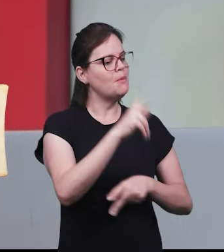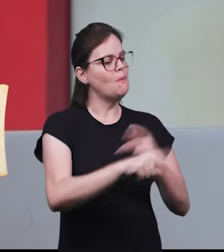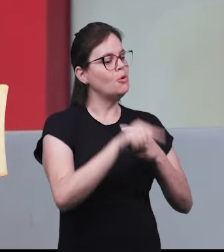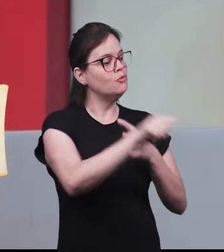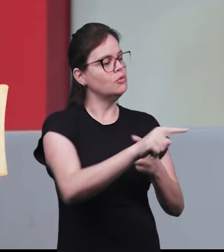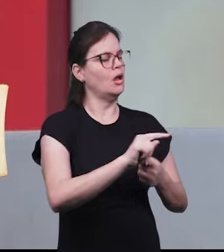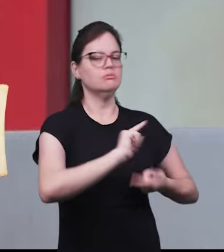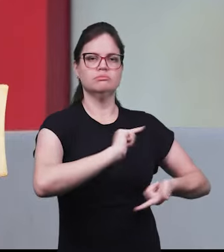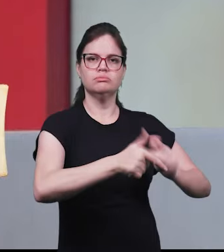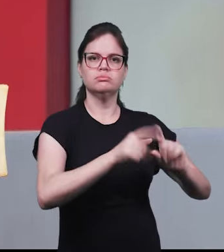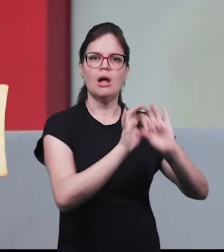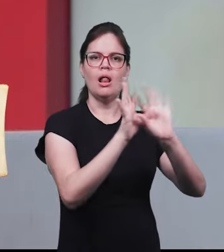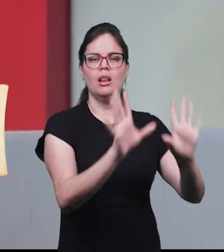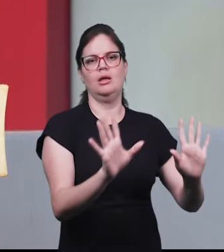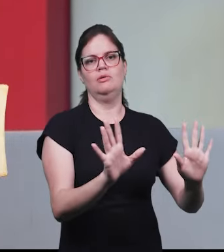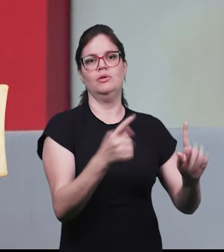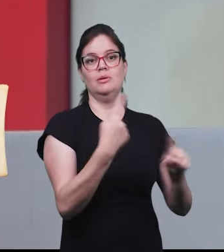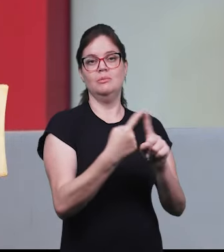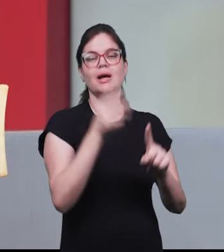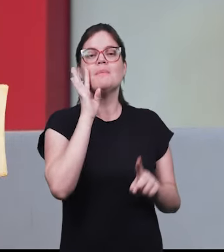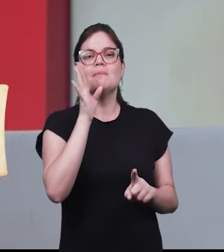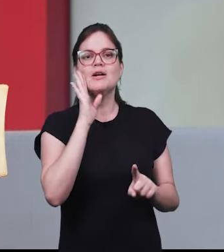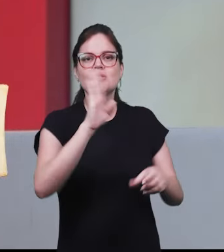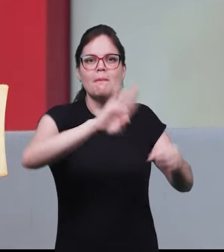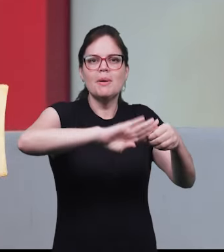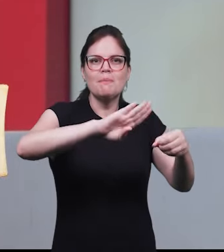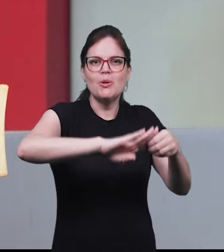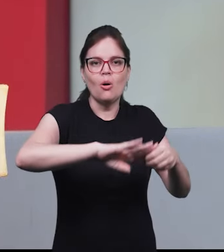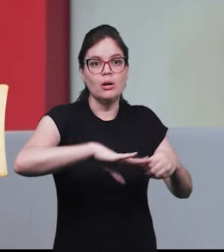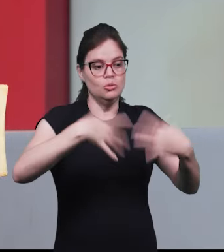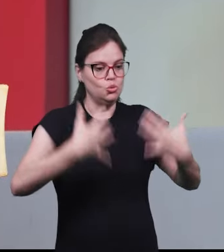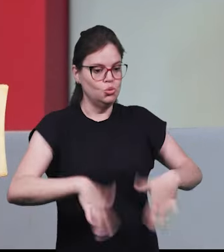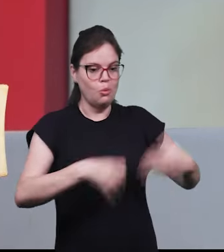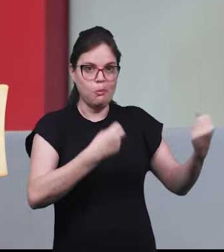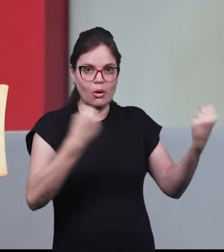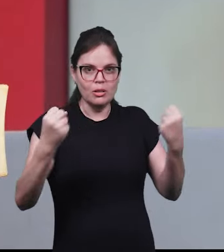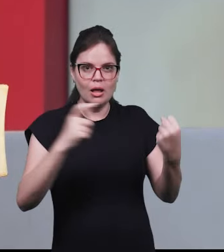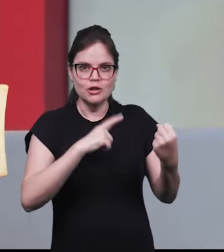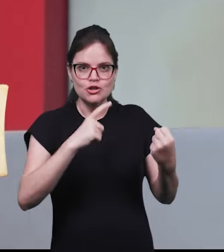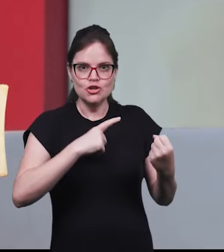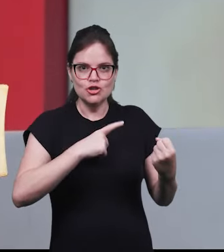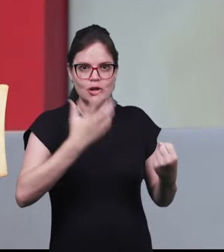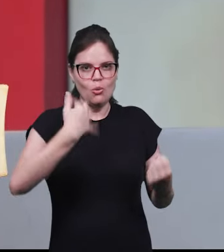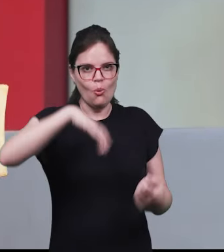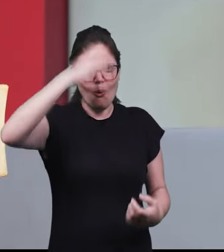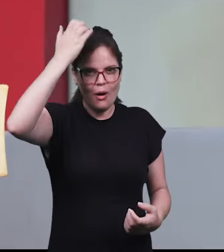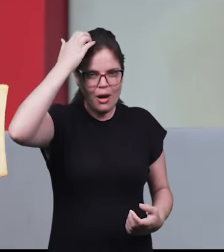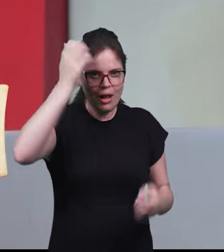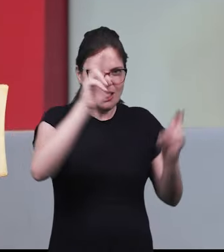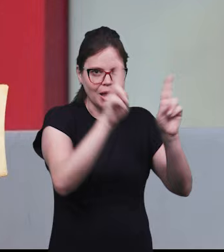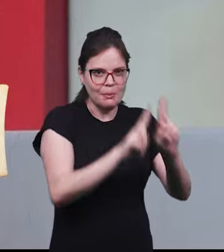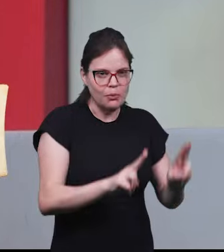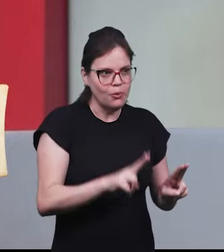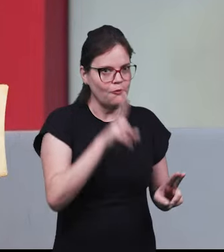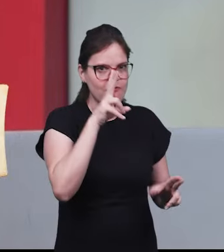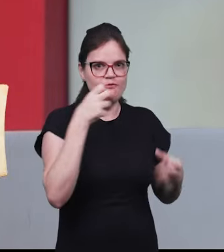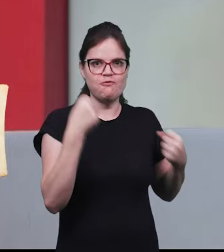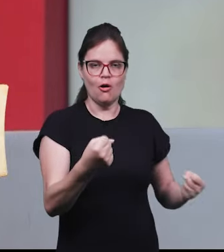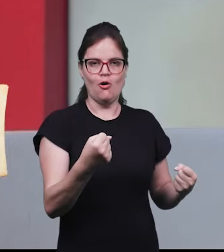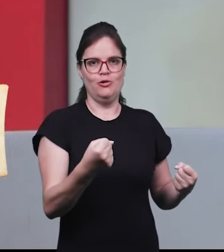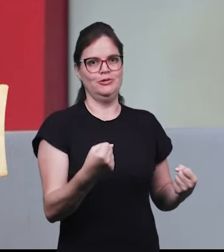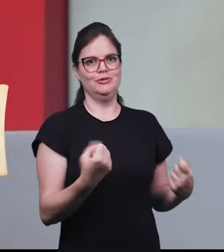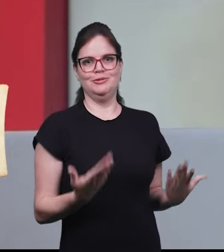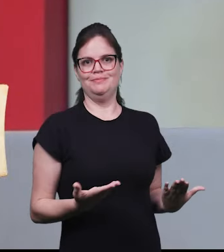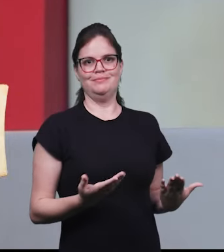para derrotar os babilônicos. Seria impossível alguém derrotar a Babilônia, tanto poder que a Babilônia tinha. Babilônia é uma cidade que hoje não